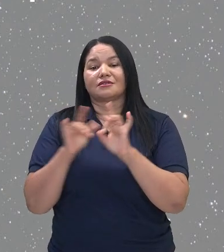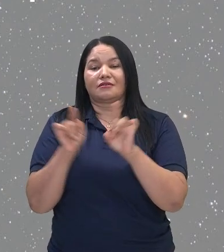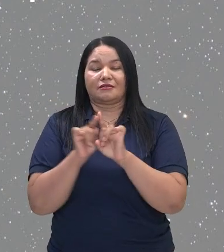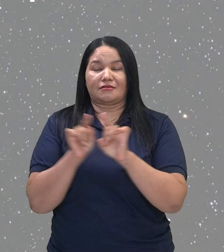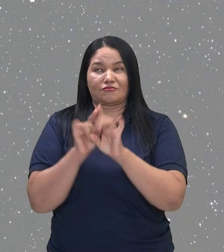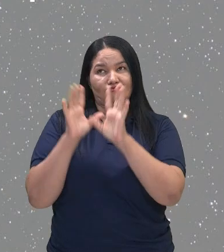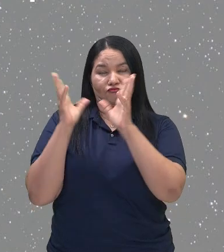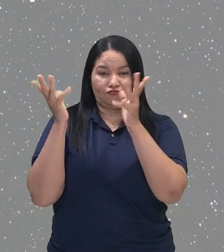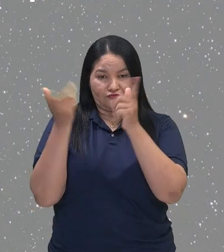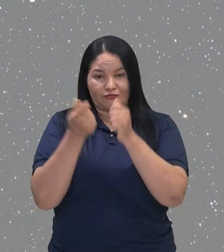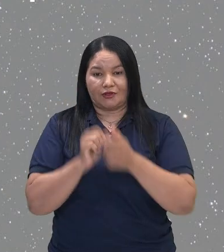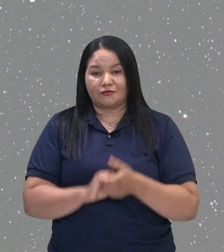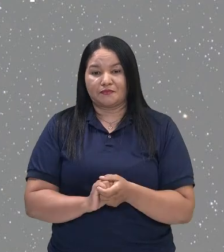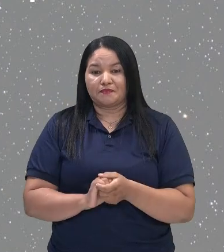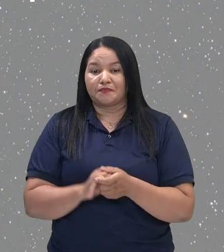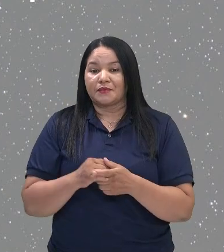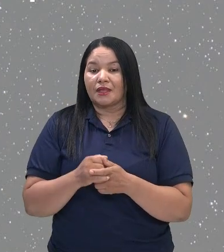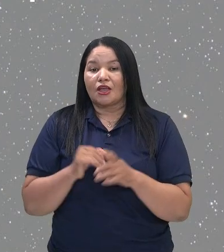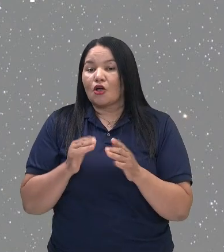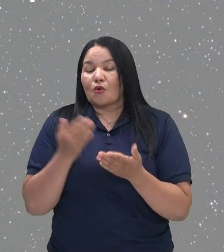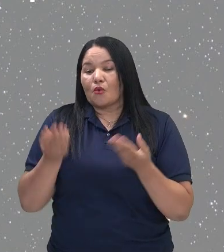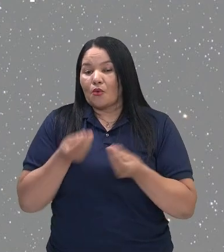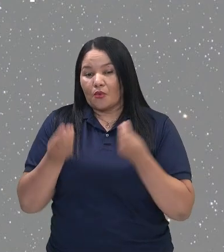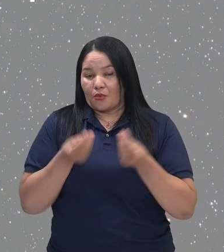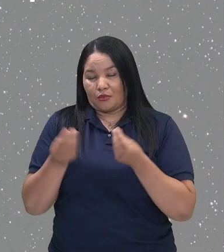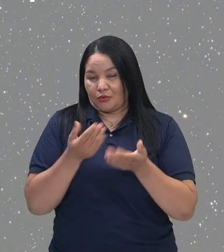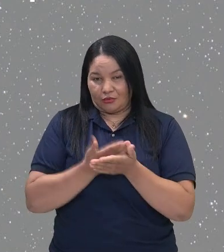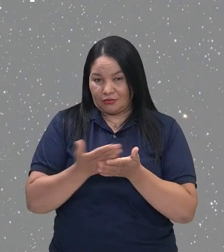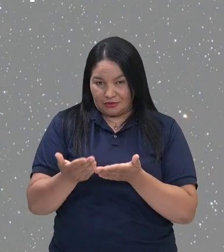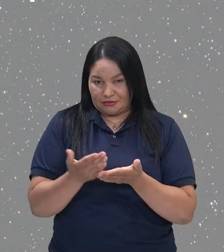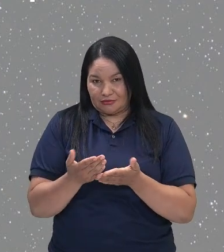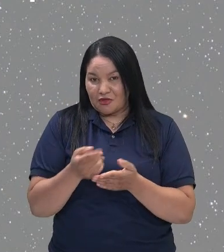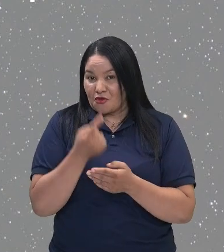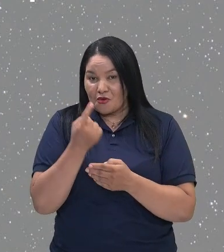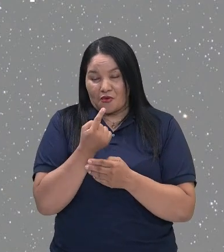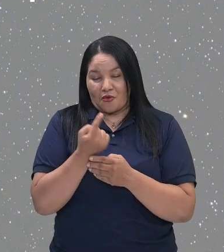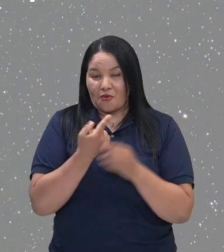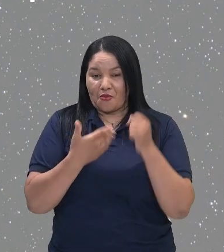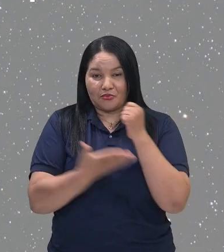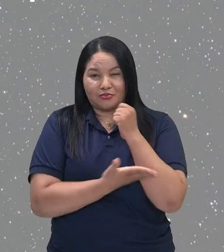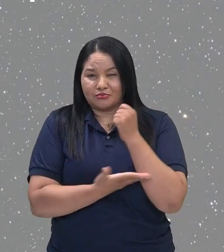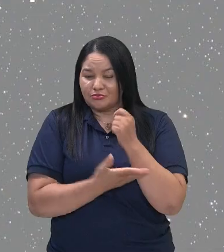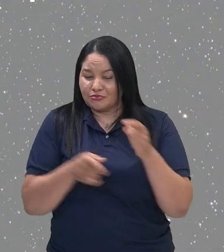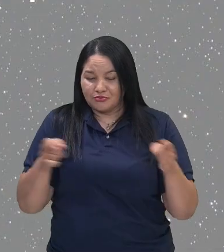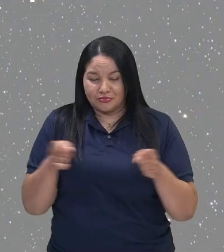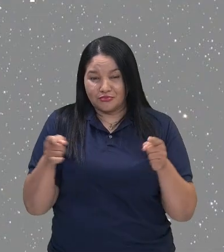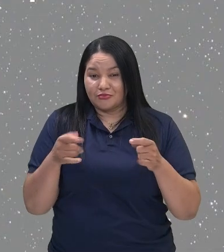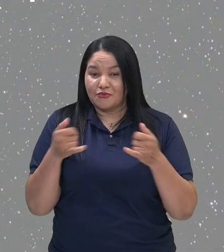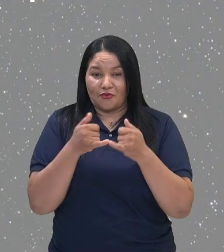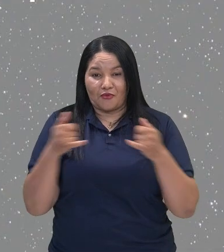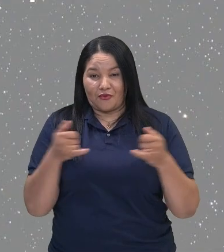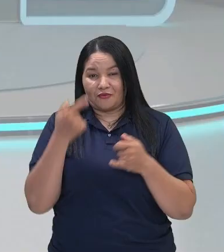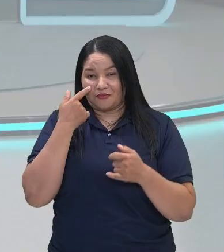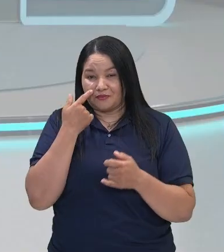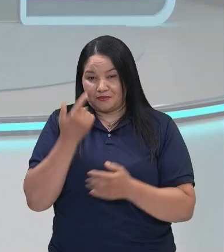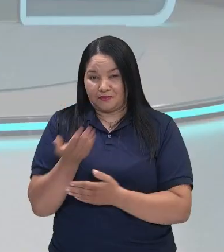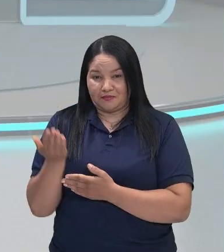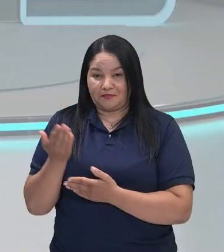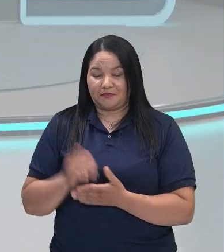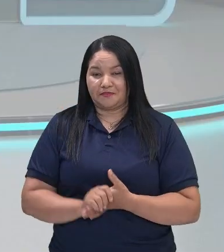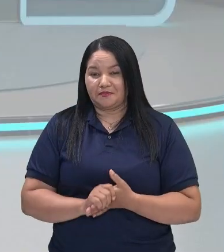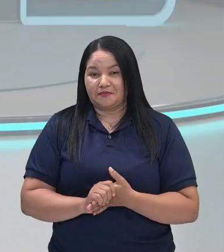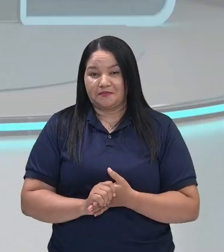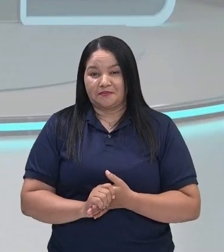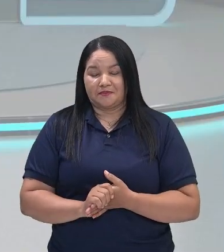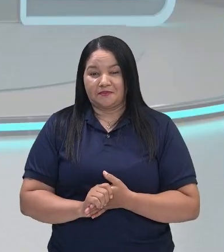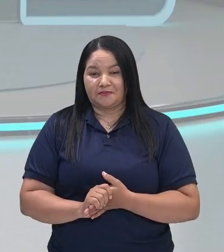cósmica. Olha como isso tudo começou, com simples pedaços de madeira. Vem comigo ver essa imagem.